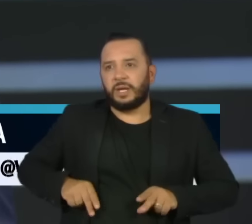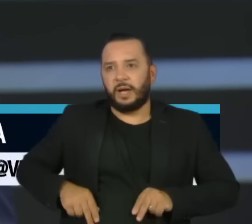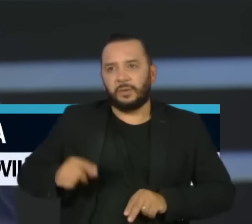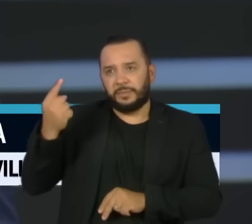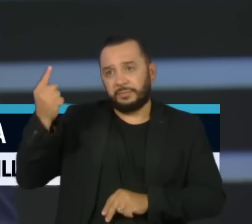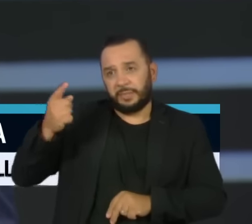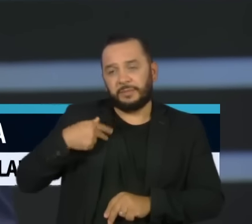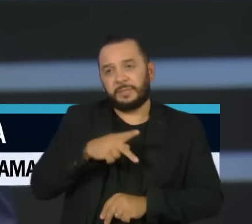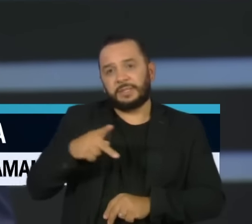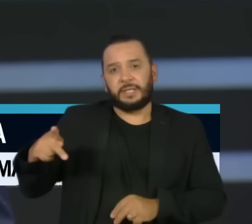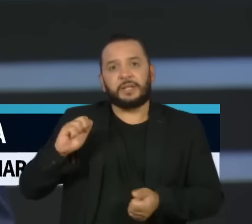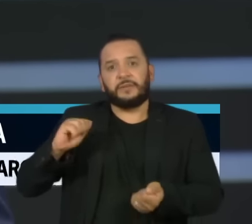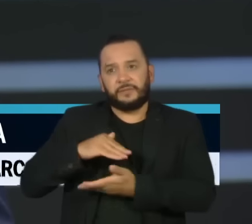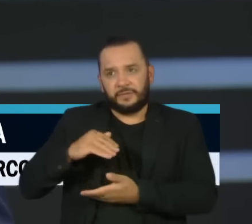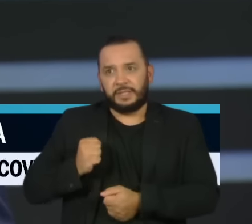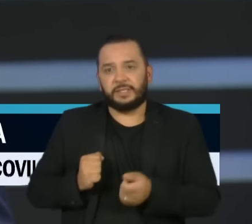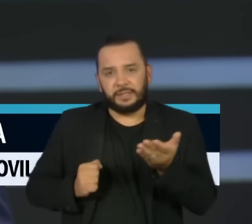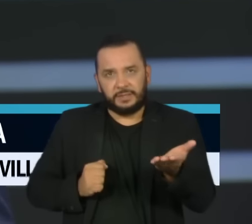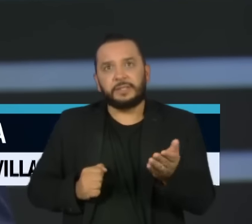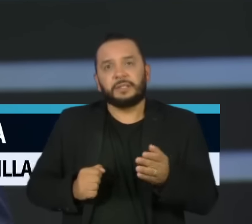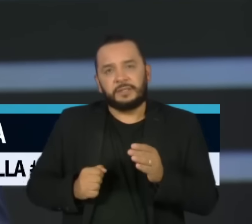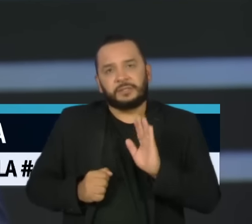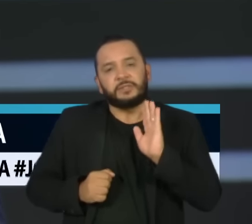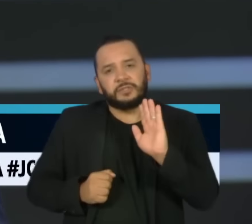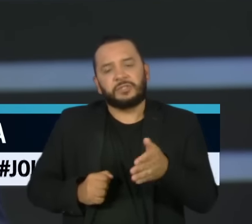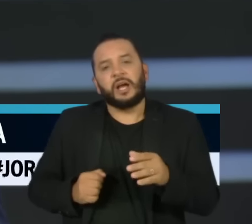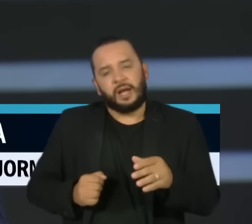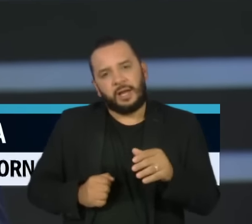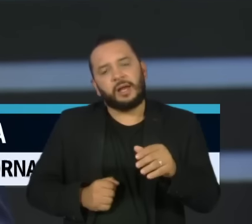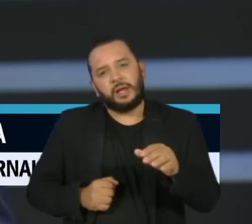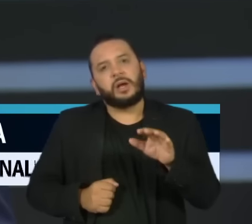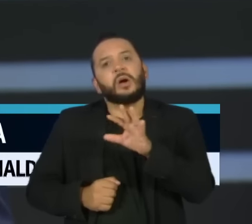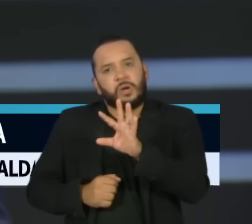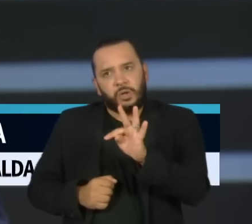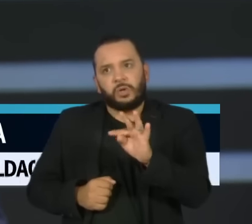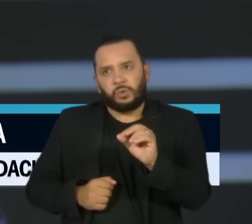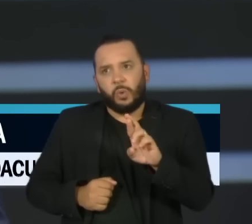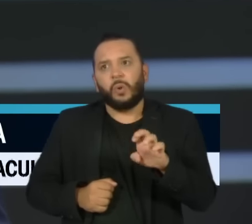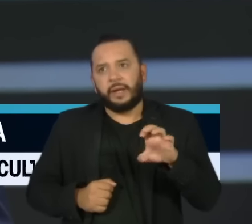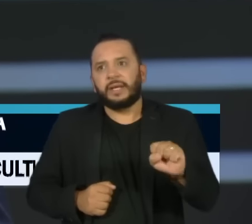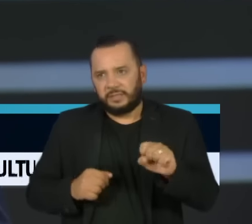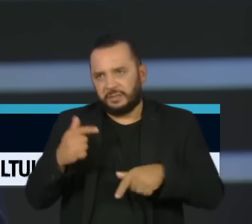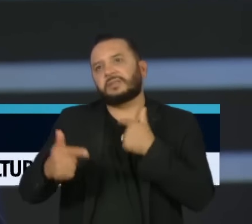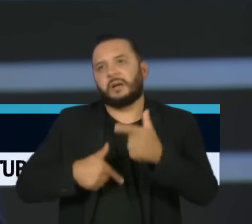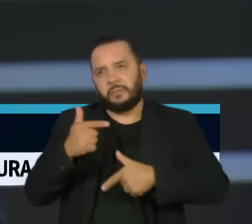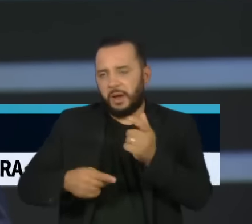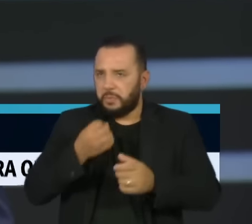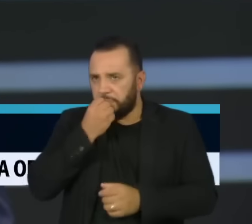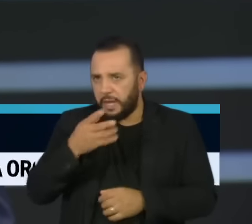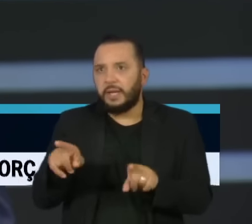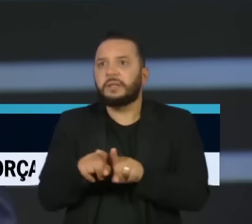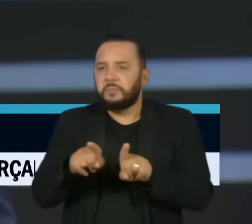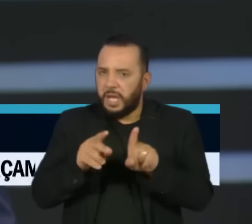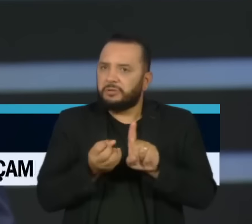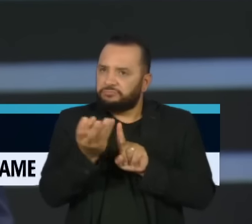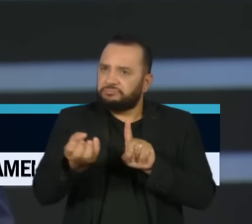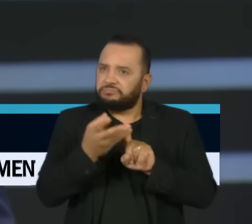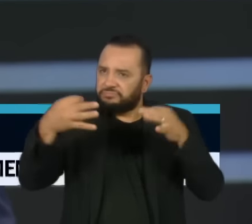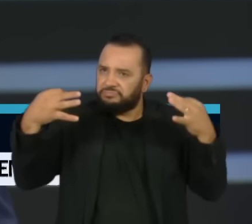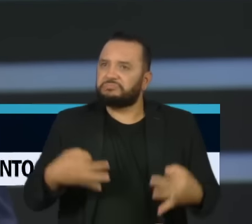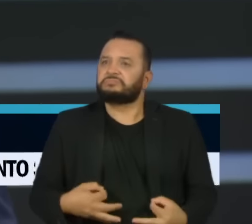O contra-almirante Barra Torres tem desenvolvido muito bem o seu trabalho e deu um brilhante depoimento à CPI da pandemia. E a Anvisa